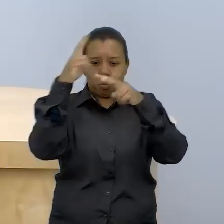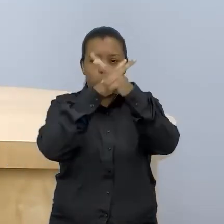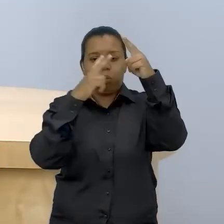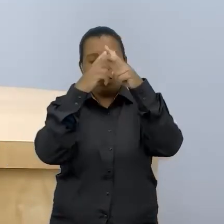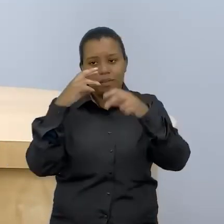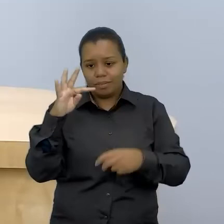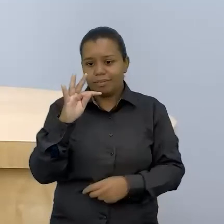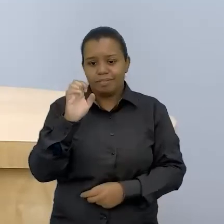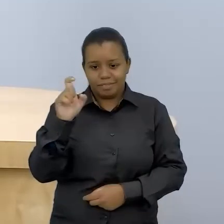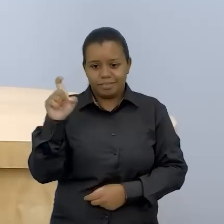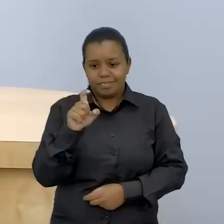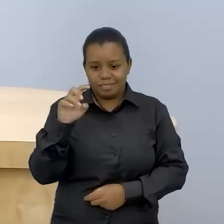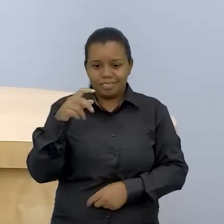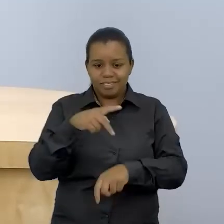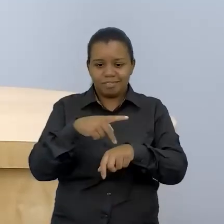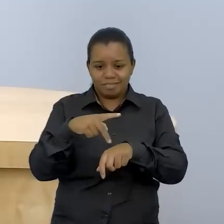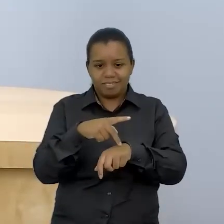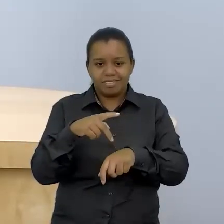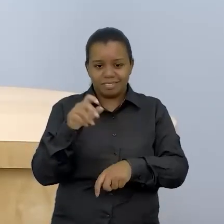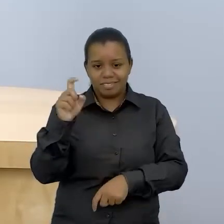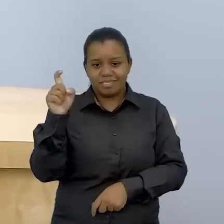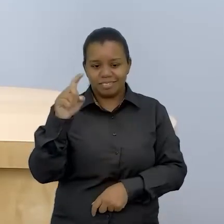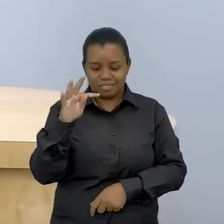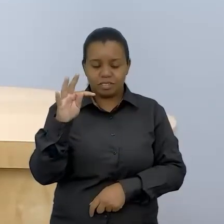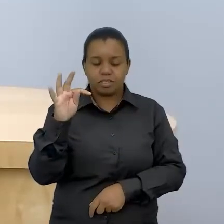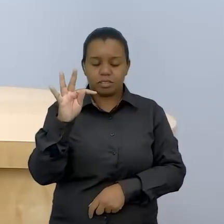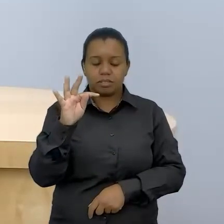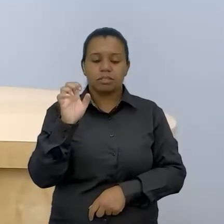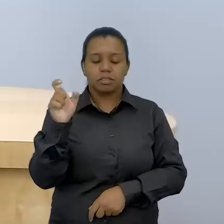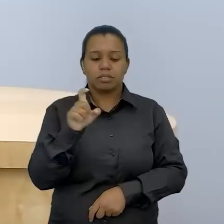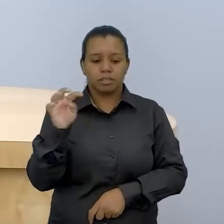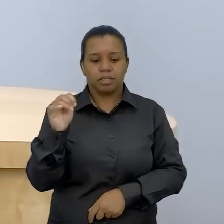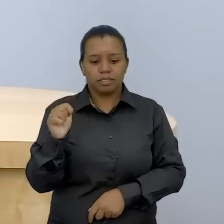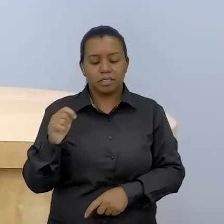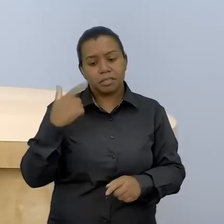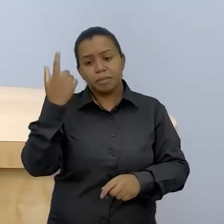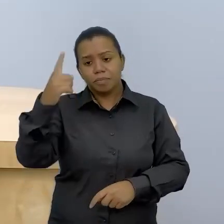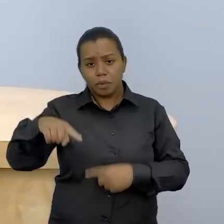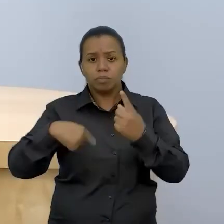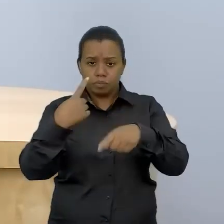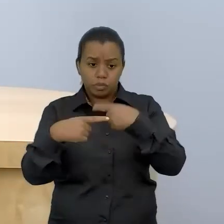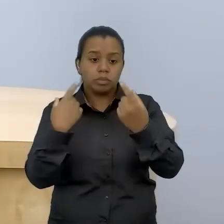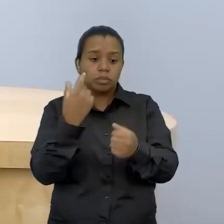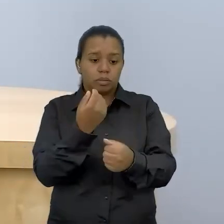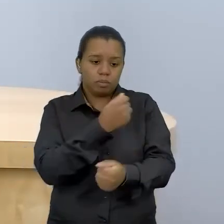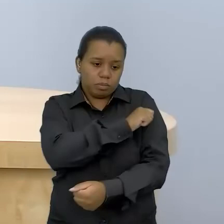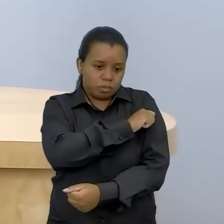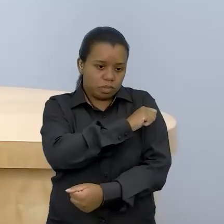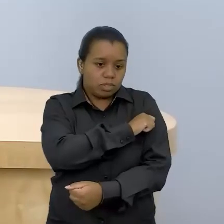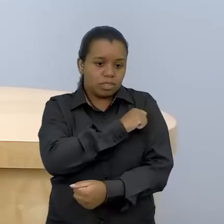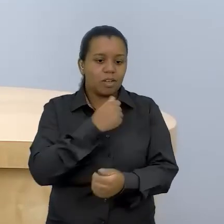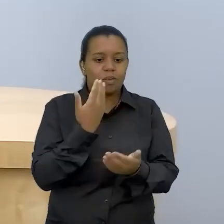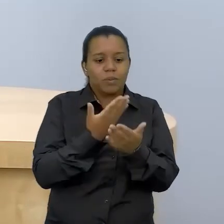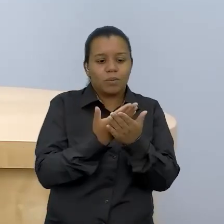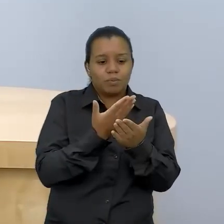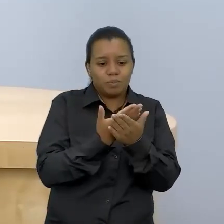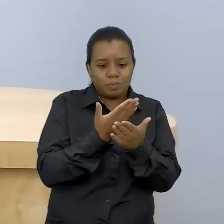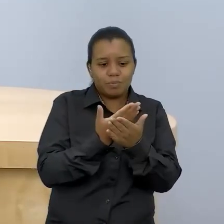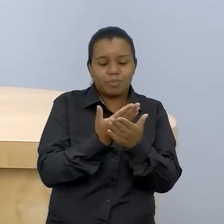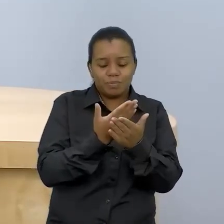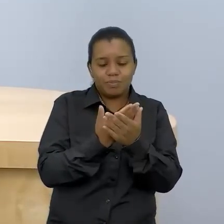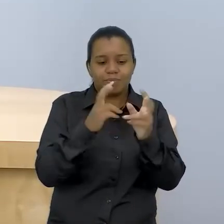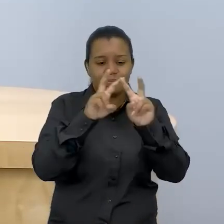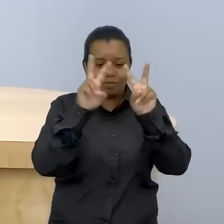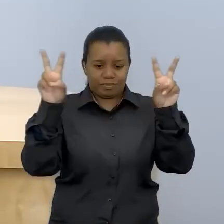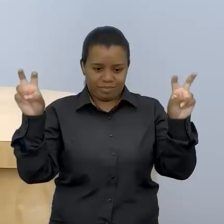que é possível? Né? A gente vai, né, analisar isso e vai ter uma próxima aula que a gente vai ter até um vídeo falando sobre isso. E teve